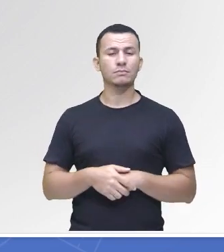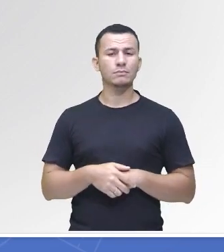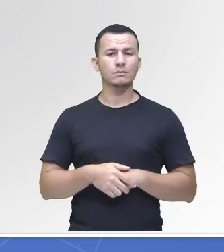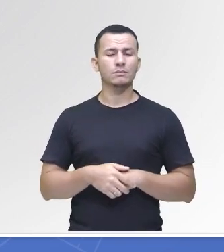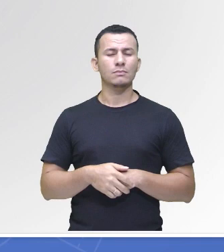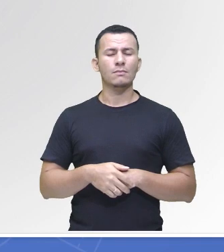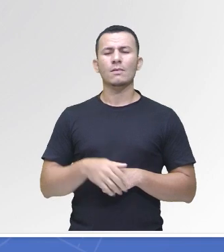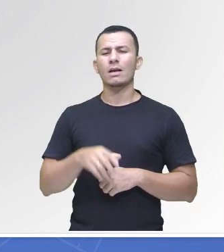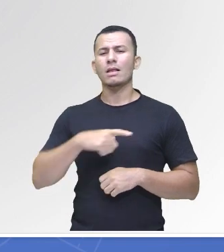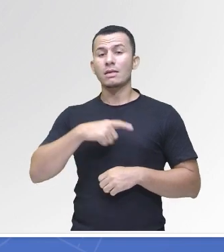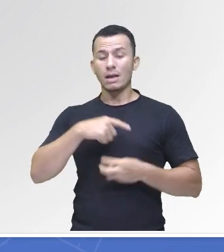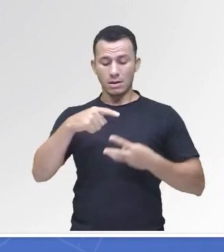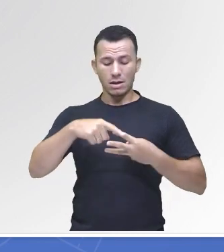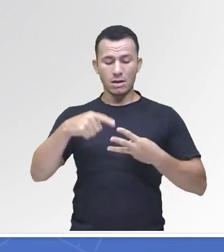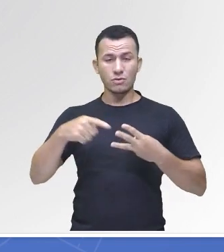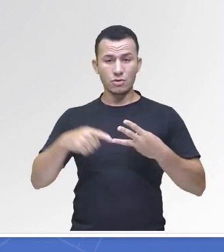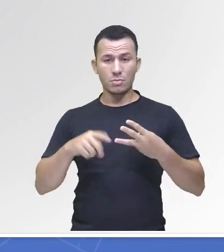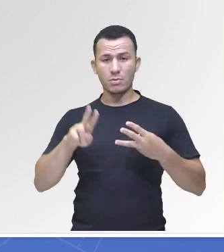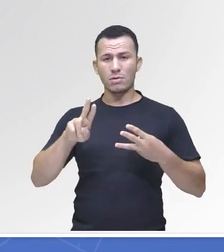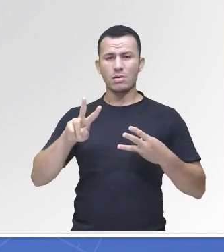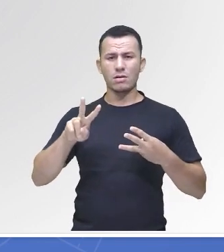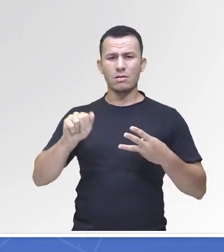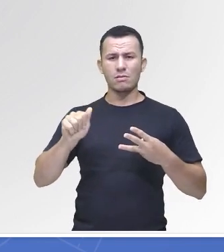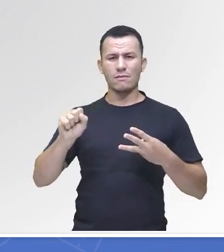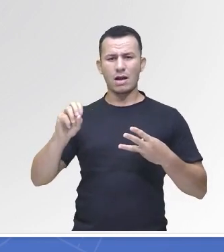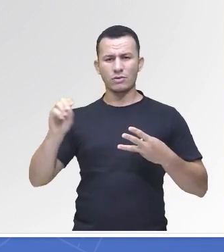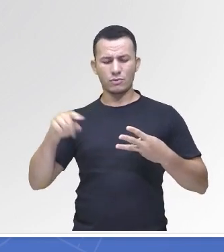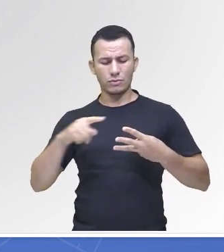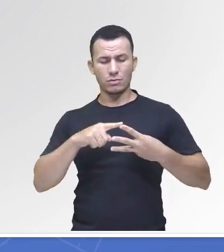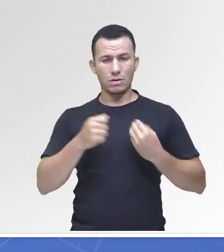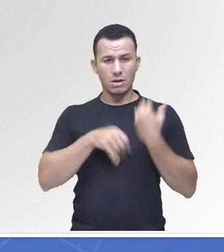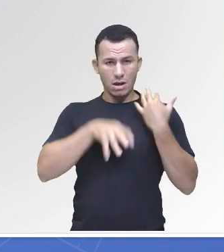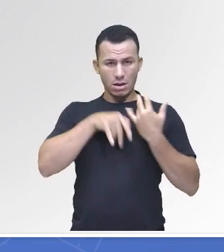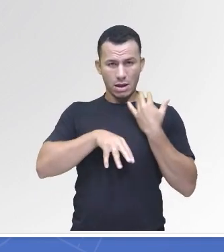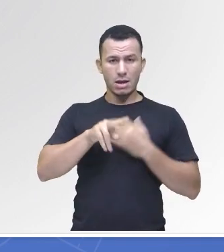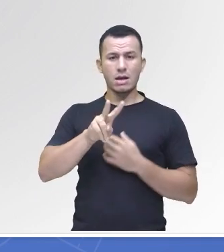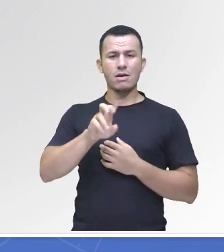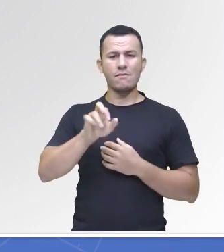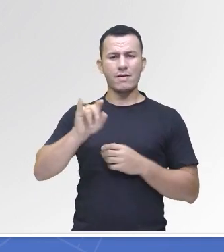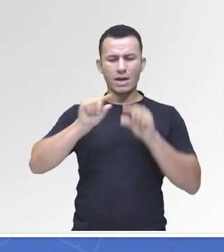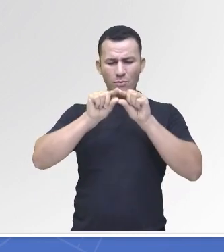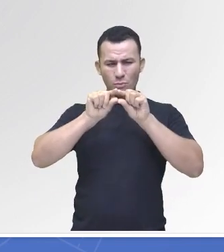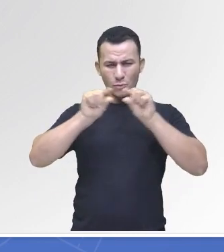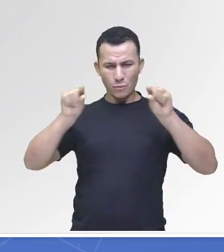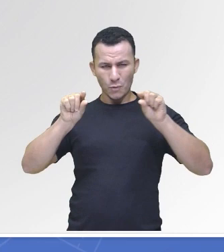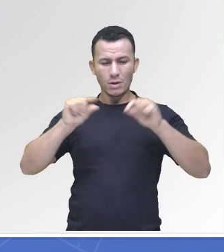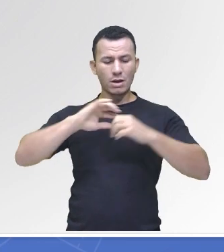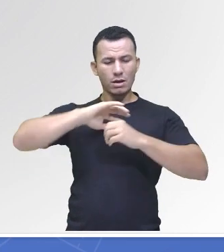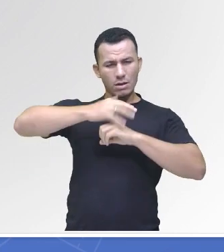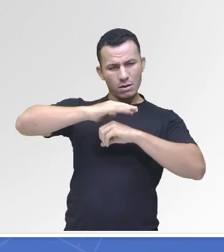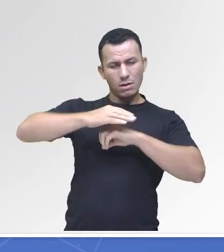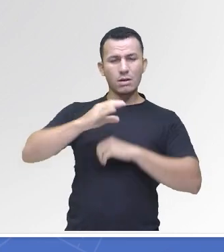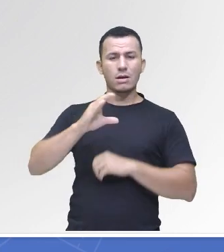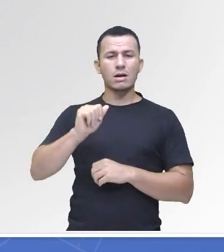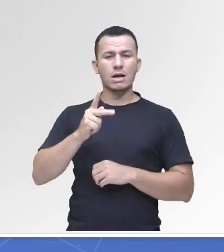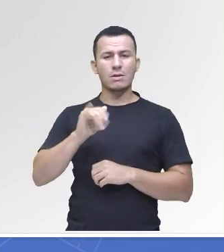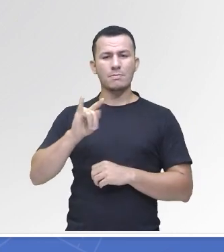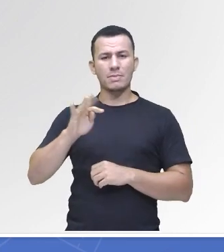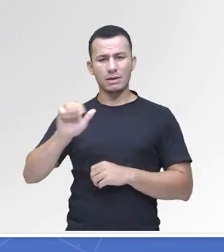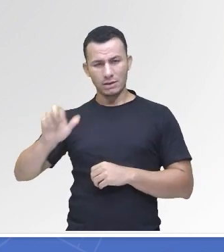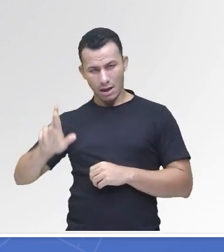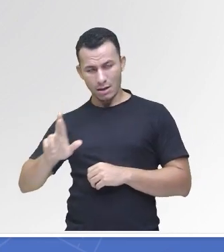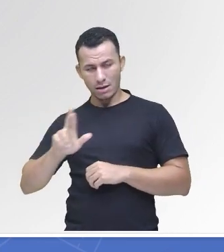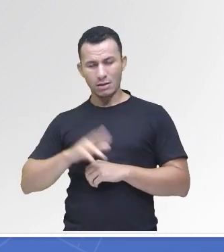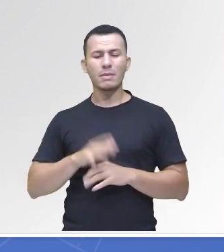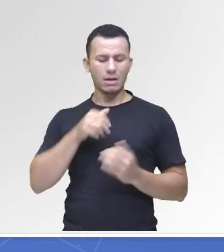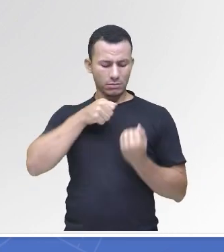ser classificados em três tipos: as artérias, as veias e os capilares. E aí, ó, a gente quer saber sobre as artérias,